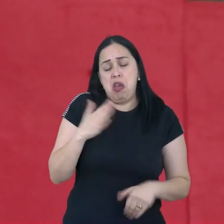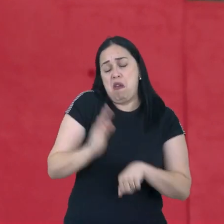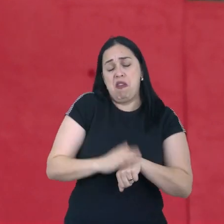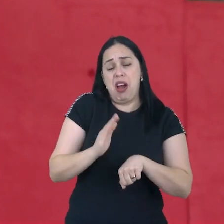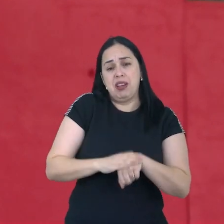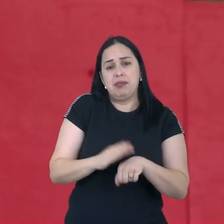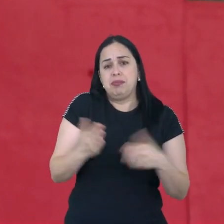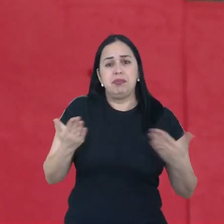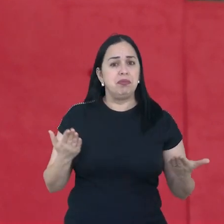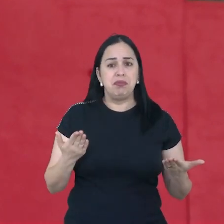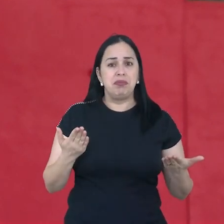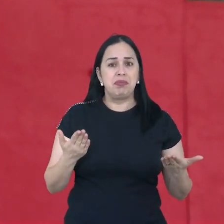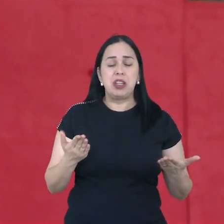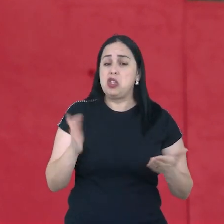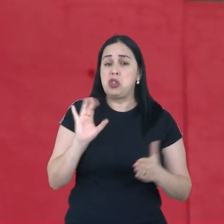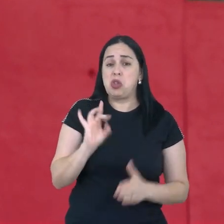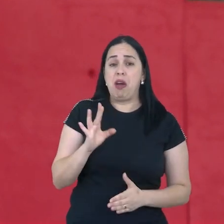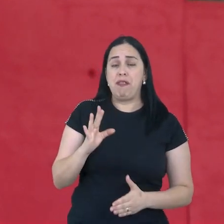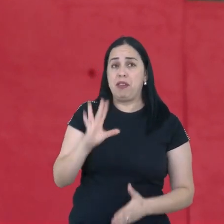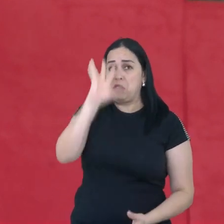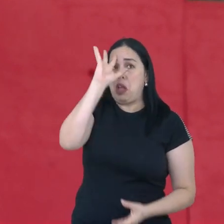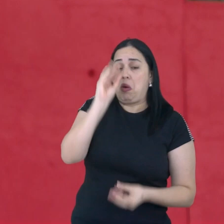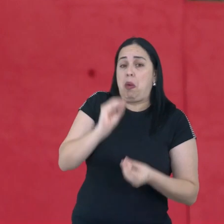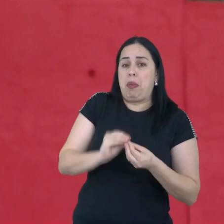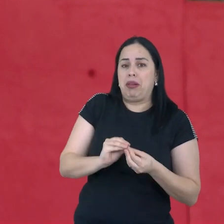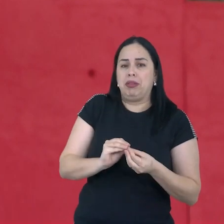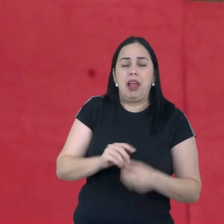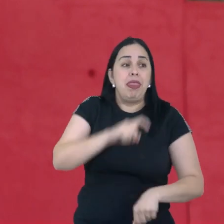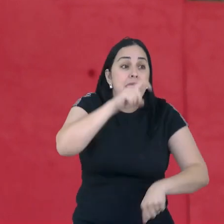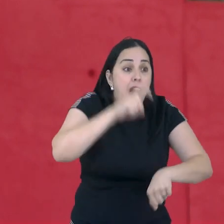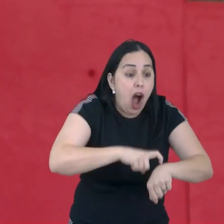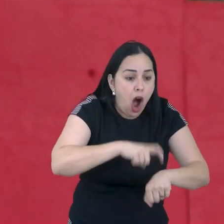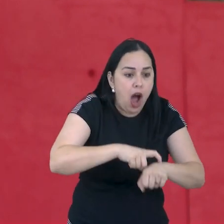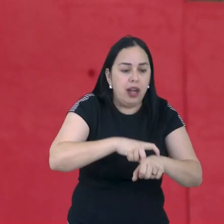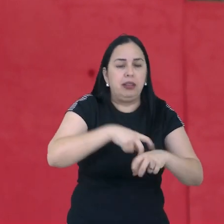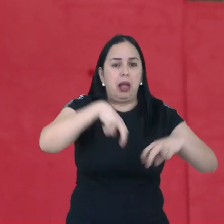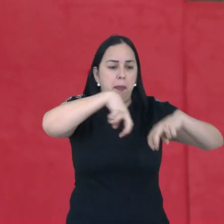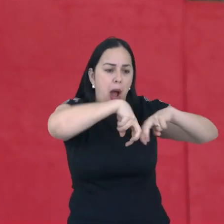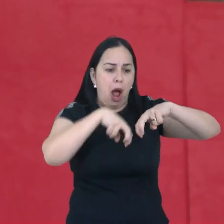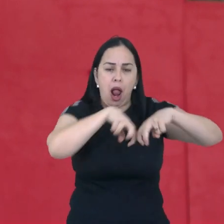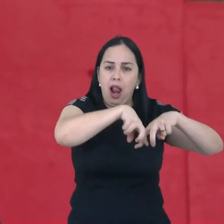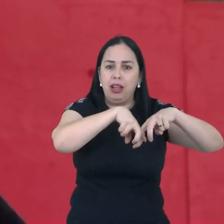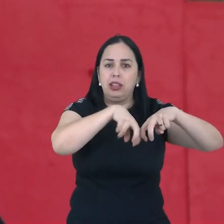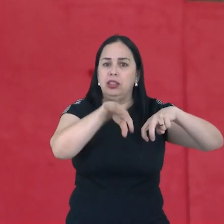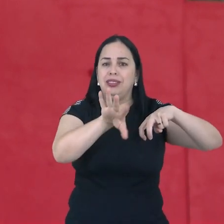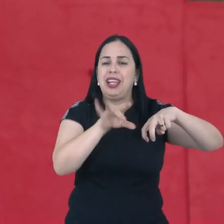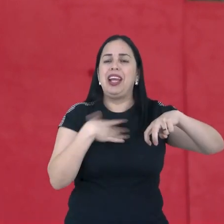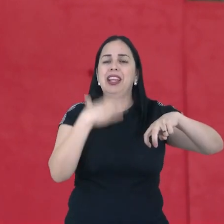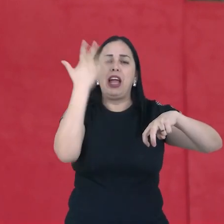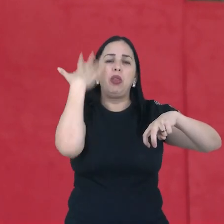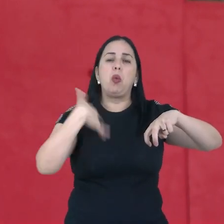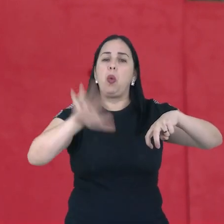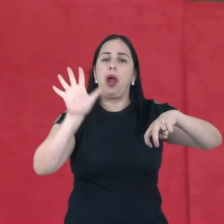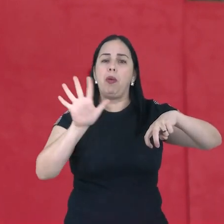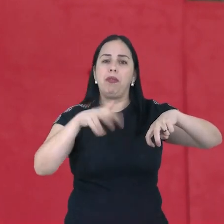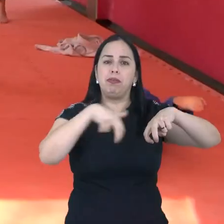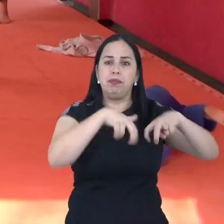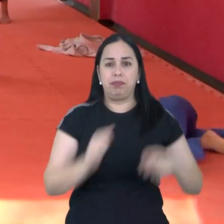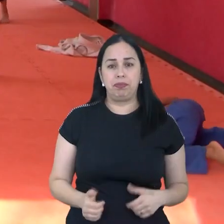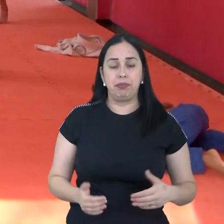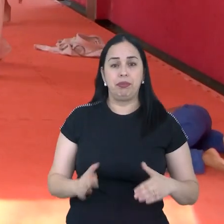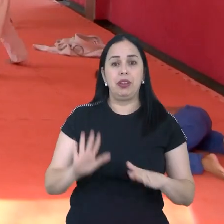faço. Só faço. Na hora você só faz. Não sei explicar